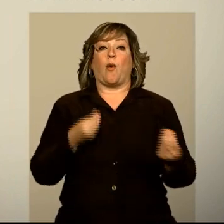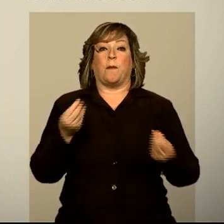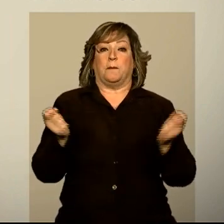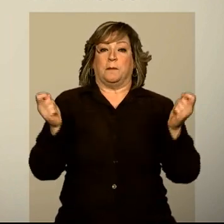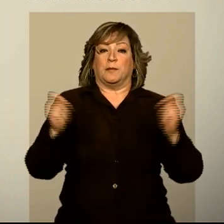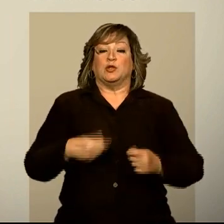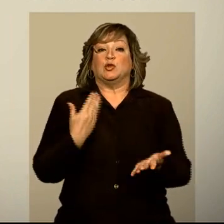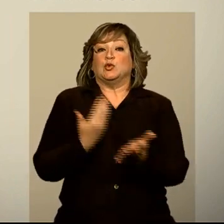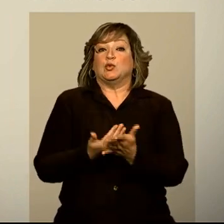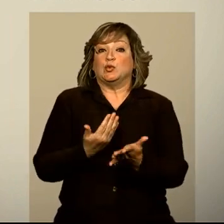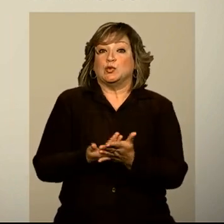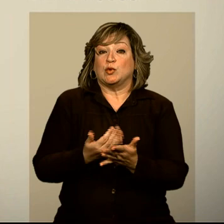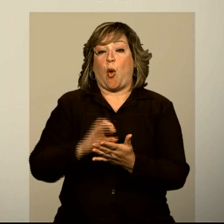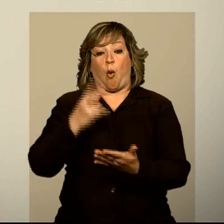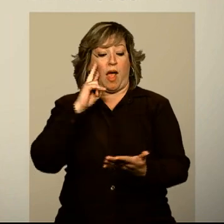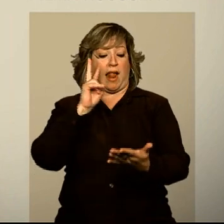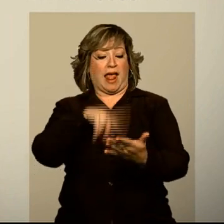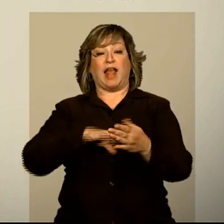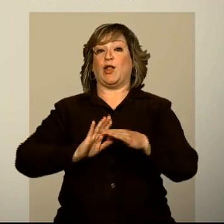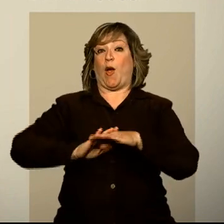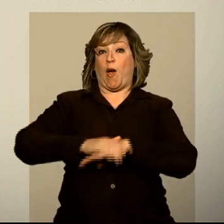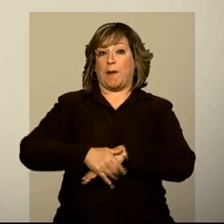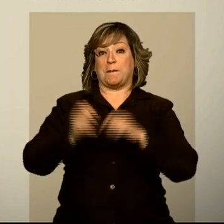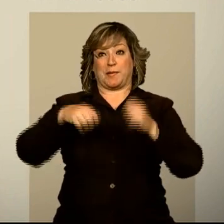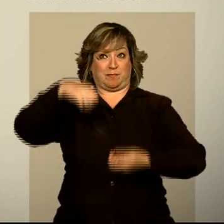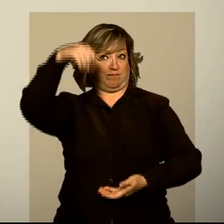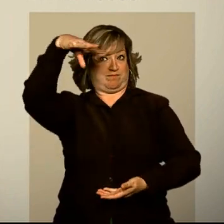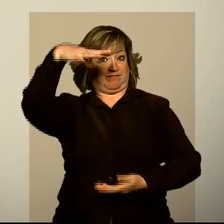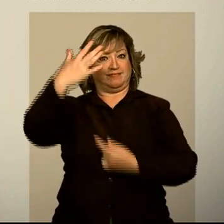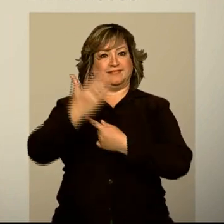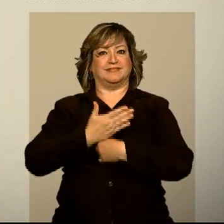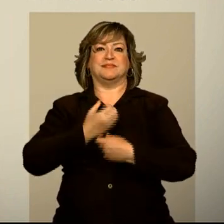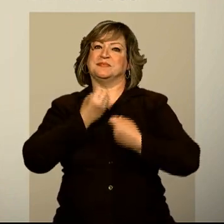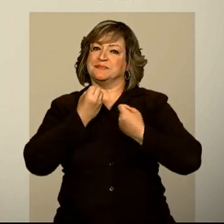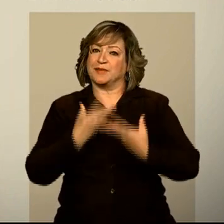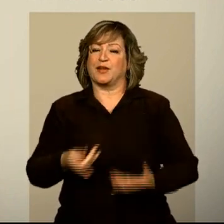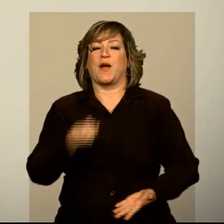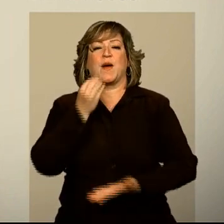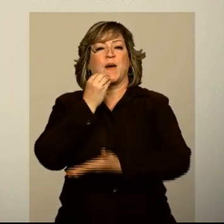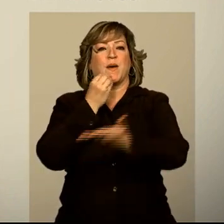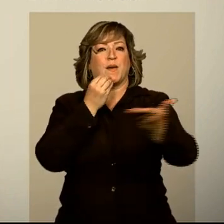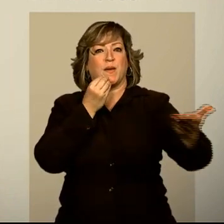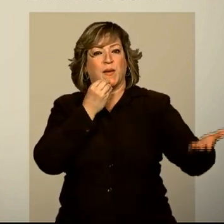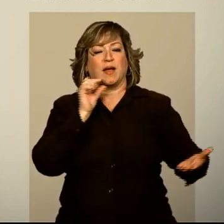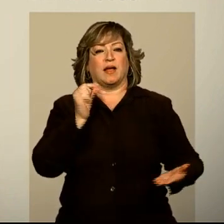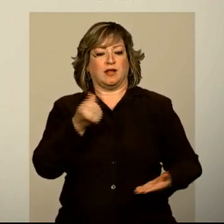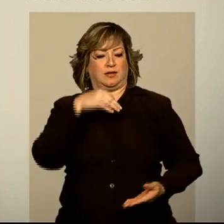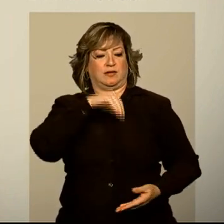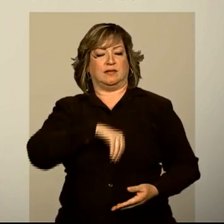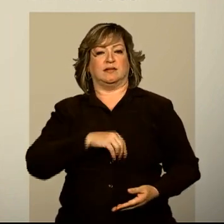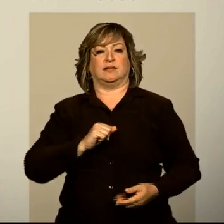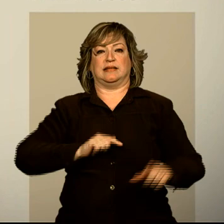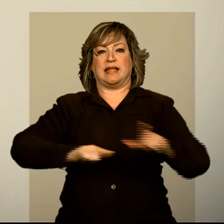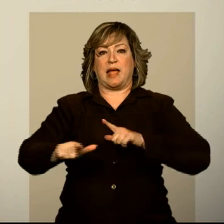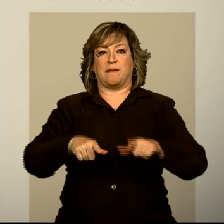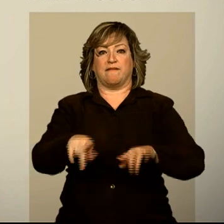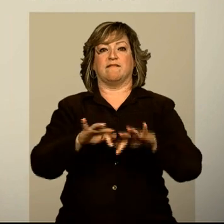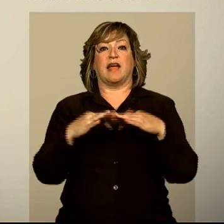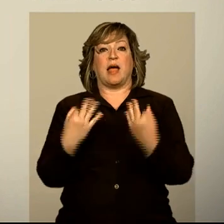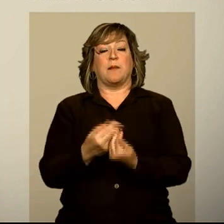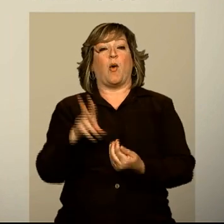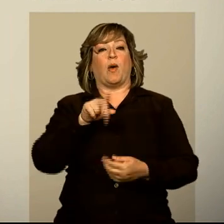possibilidade de estudar ou ler a noite significa a oportunidade de aumentar a renda da família